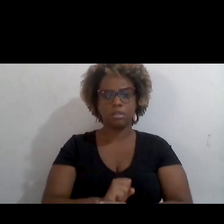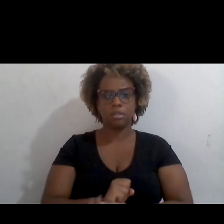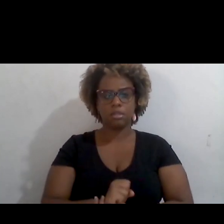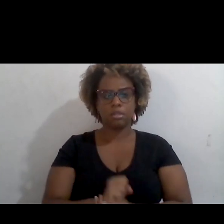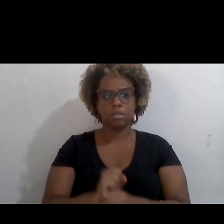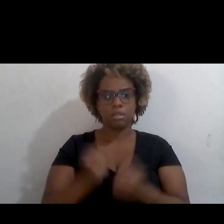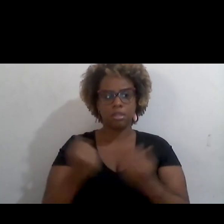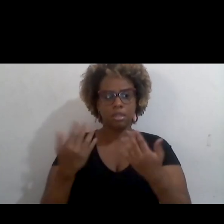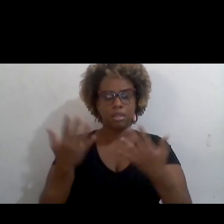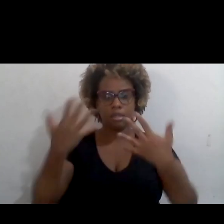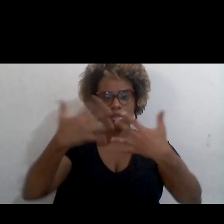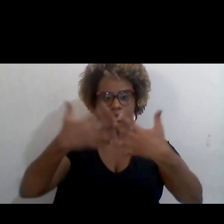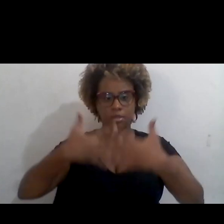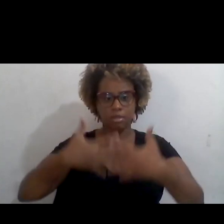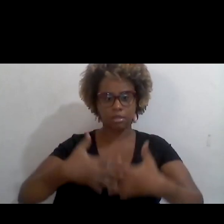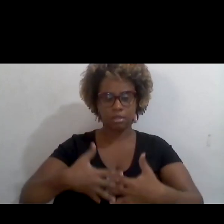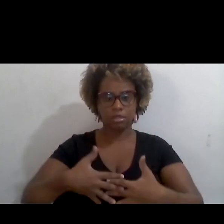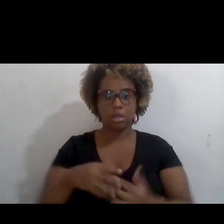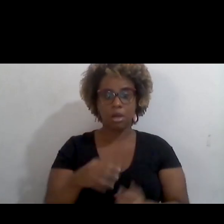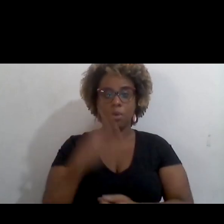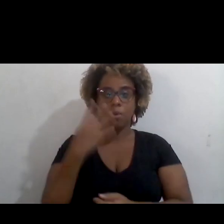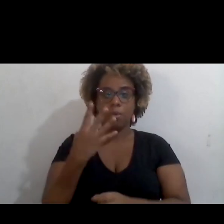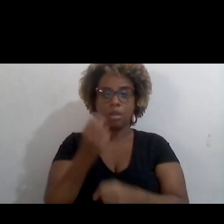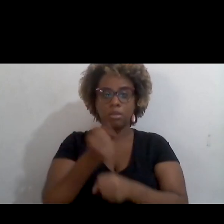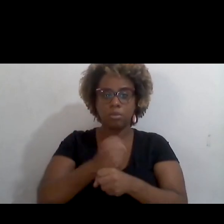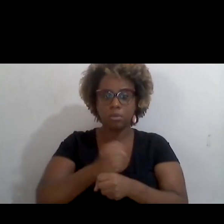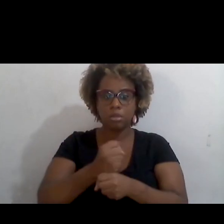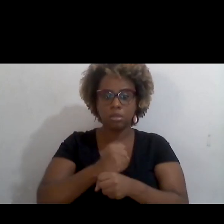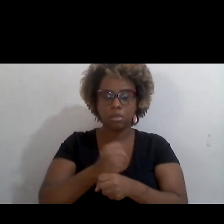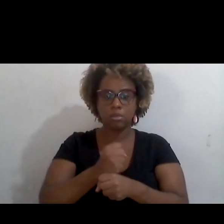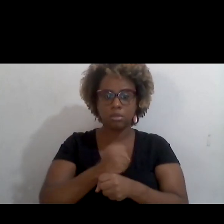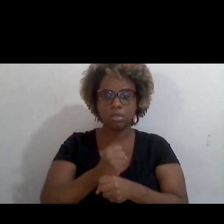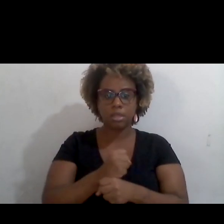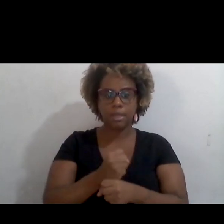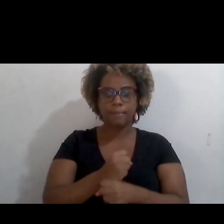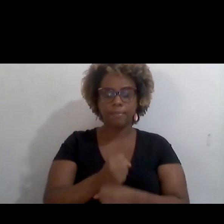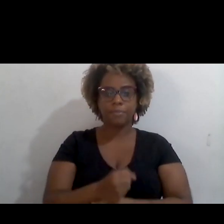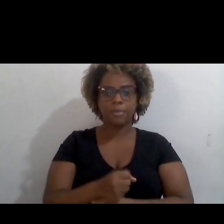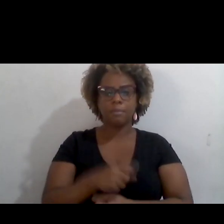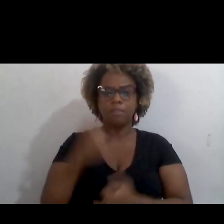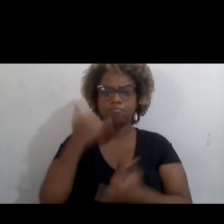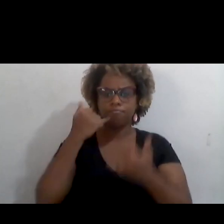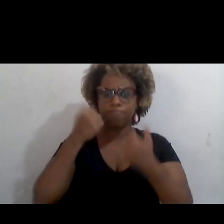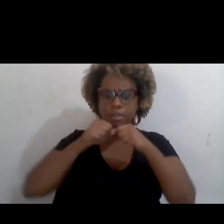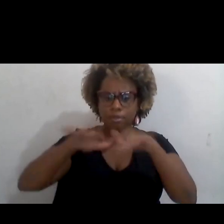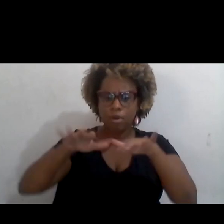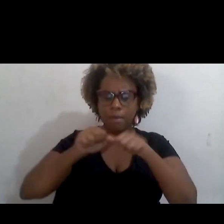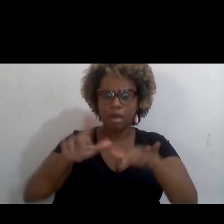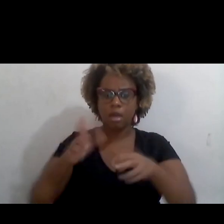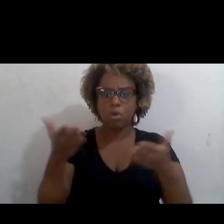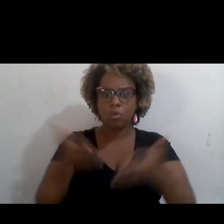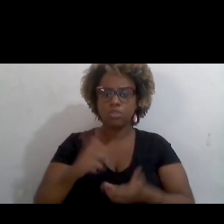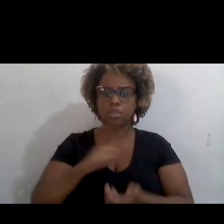parte da Secretaria de Cultura por 4 anos, e só para dar uns dados gerais para quem está na plateia, hoje nós temos 557